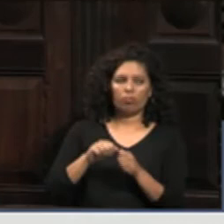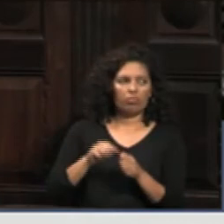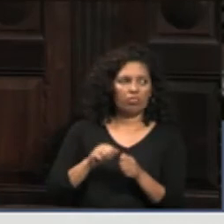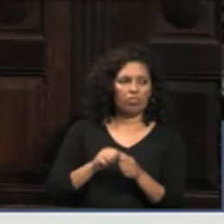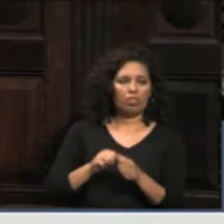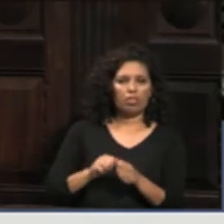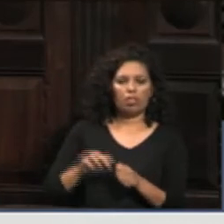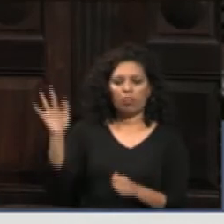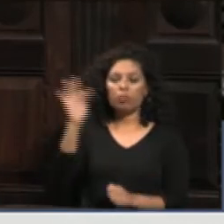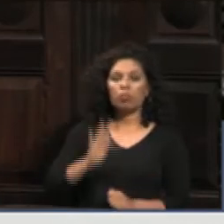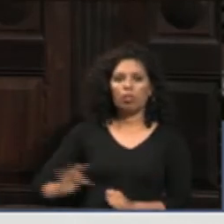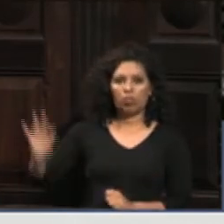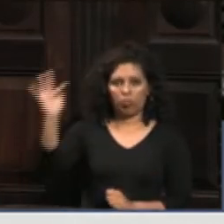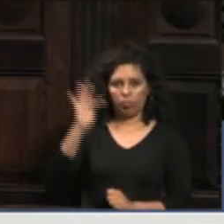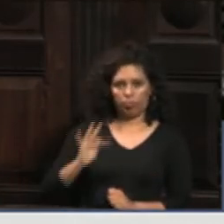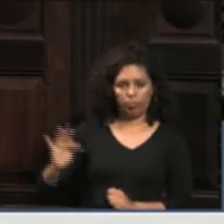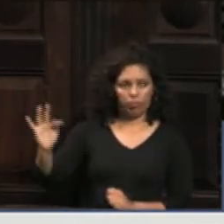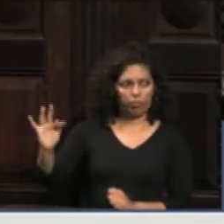universidade.